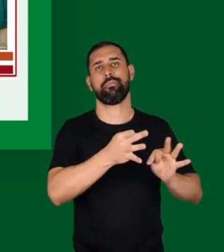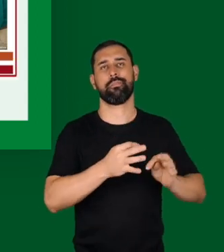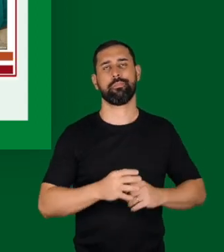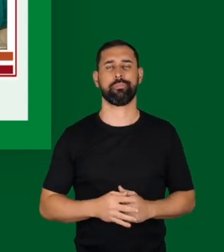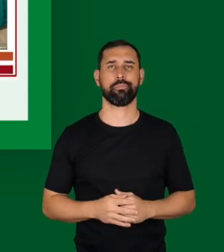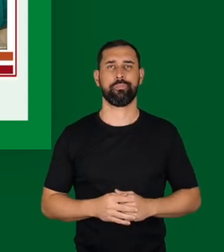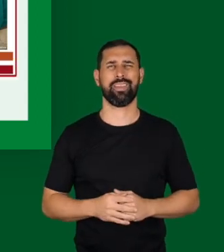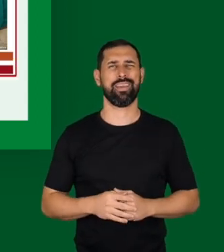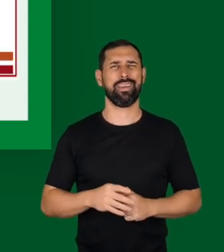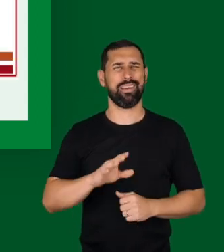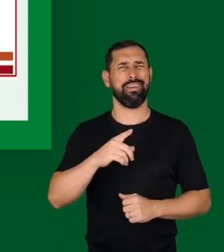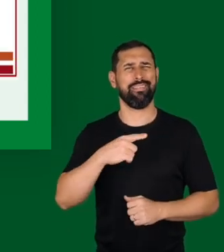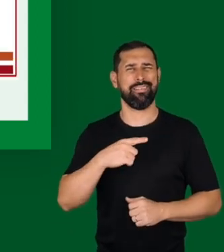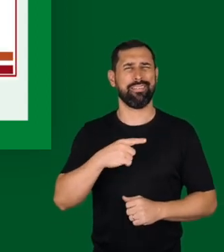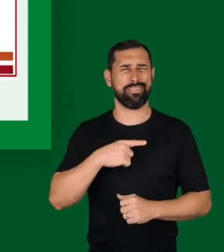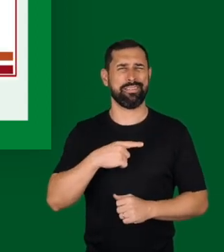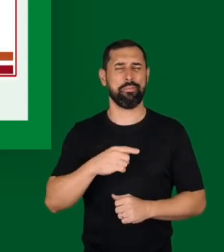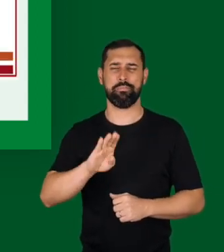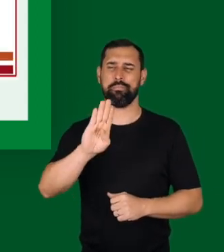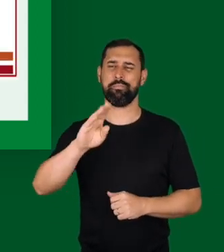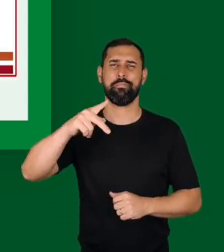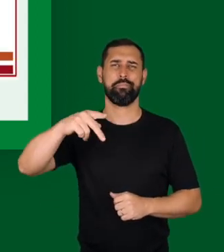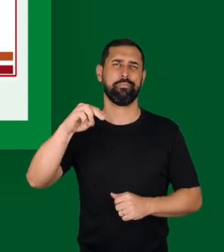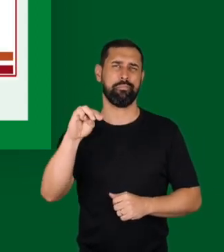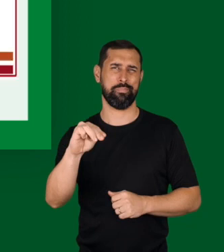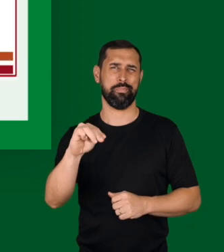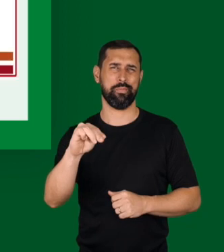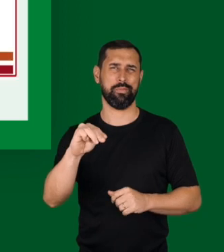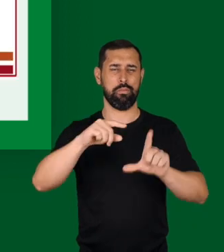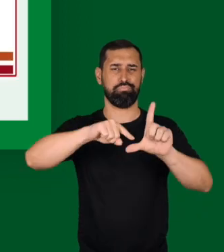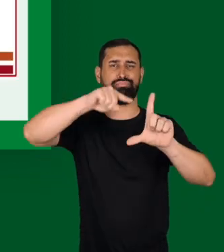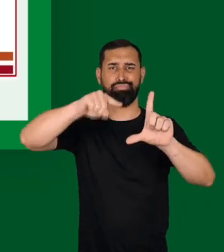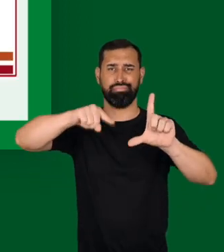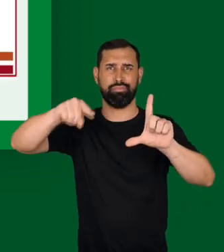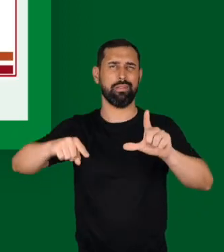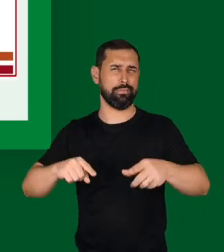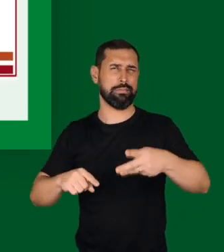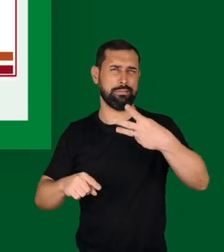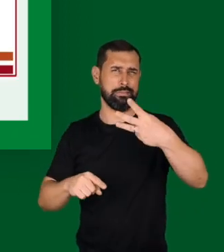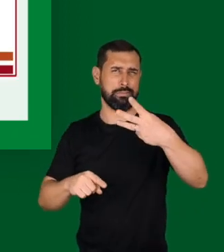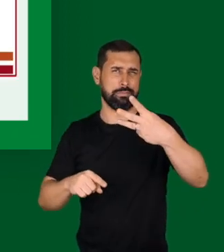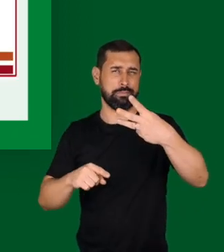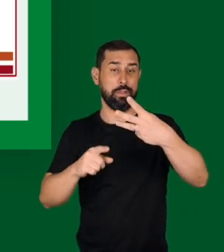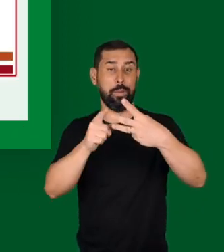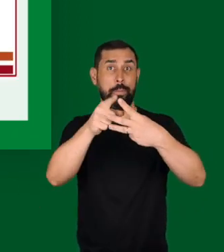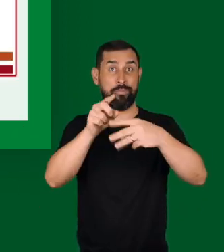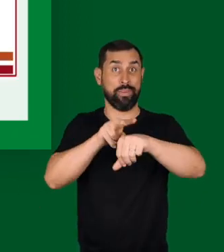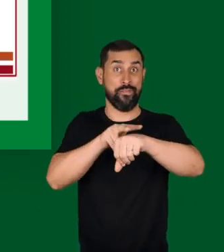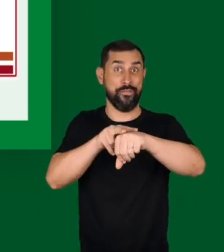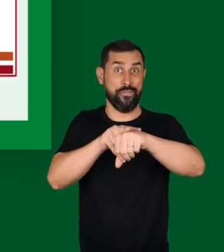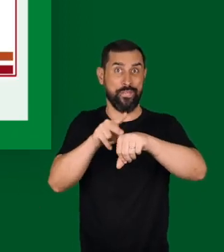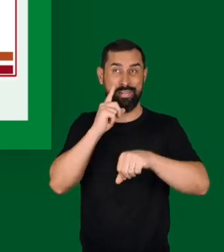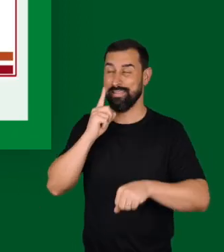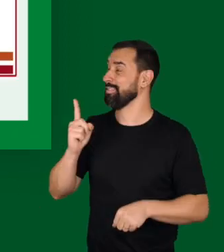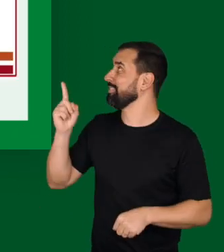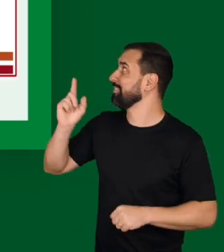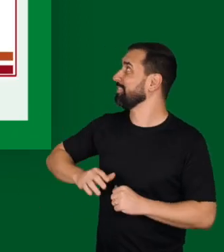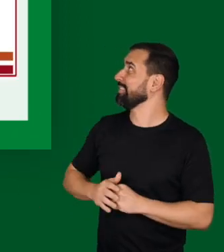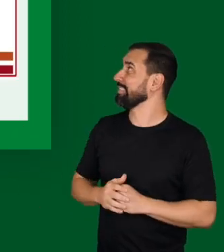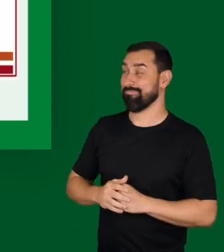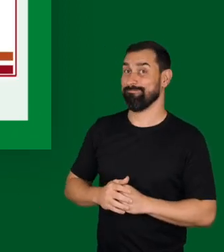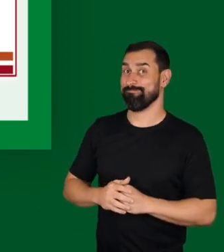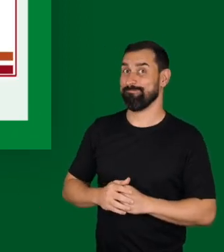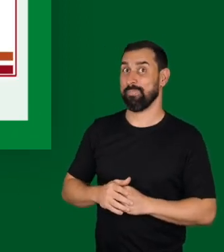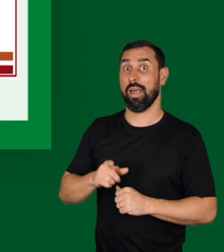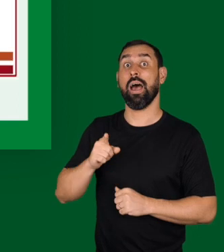cardiocirculatória. Só para relembrar, a gente tem 3 tipos de ritmos básicos que a gente vai abordar